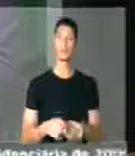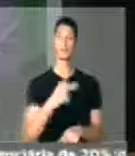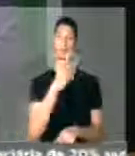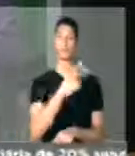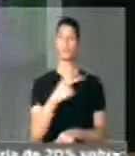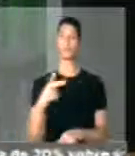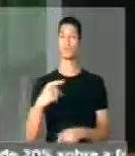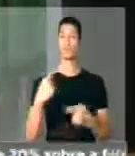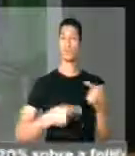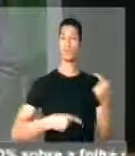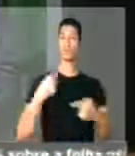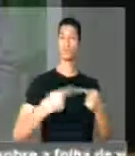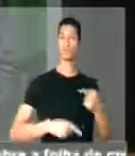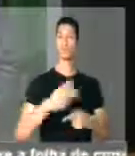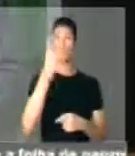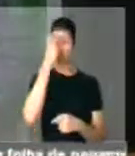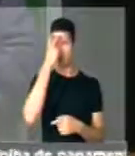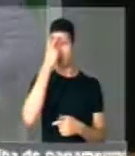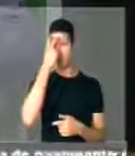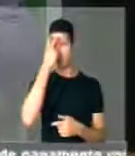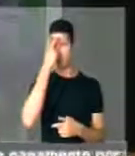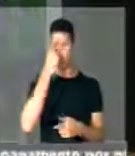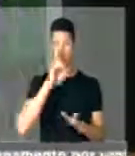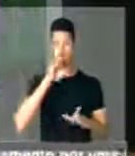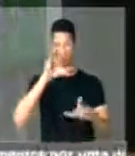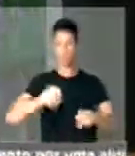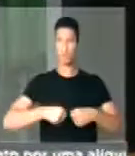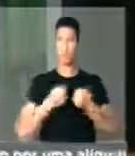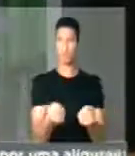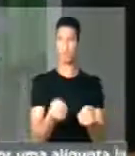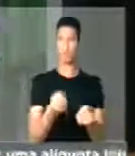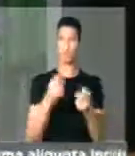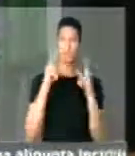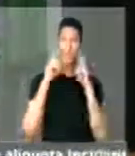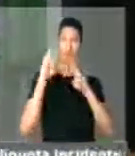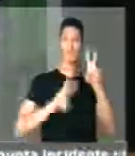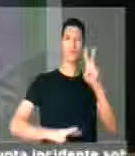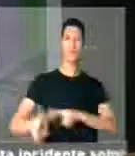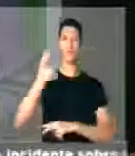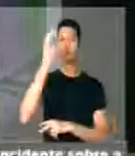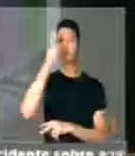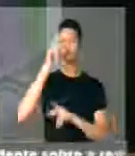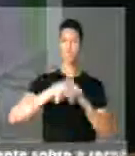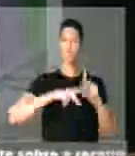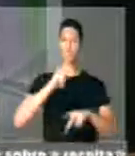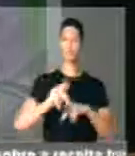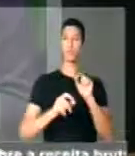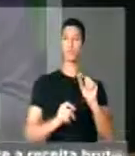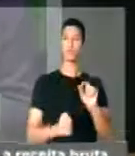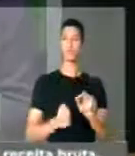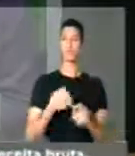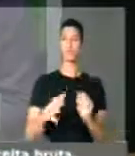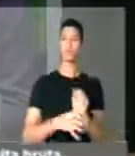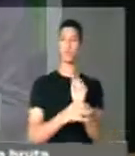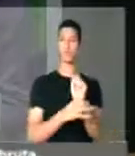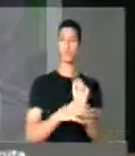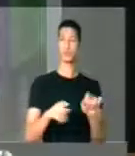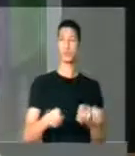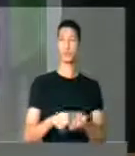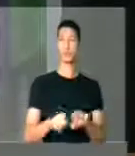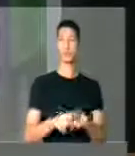sua política de cultura, o fortalecimento de uma visão de cultura popular que